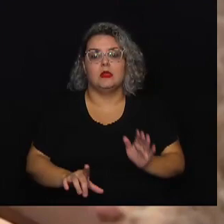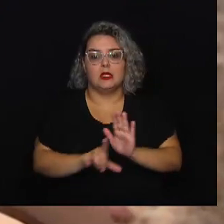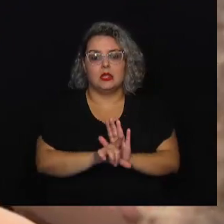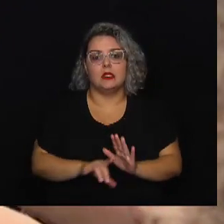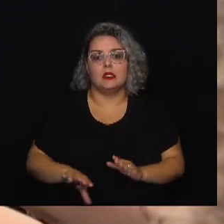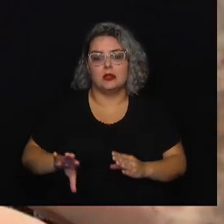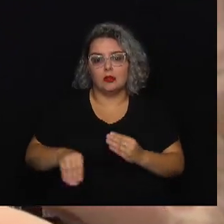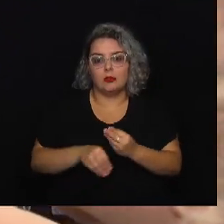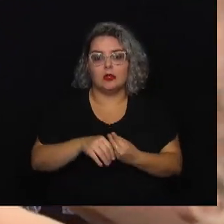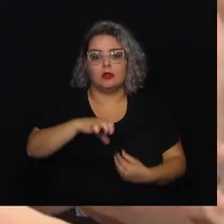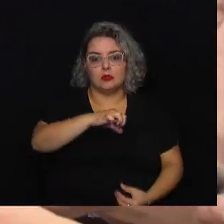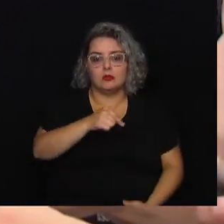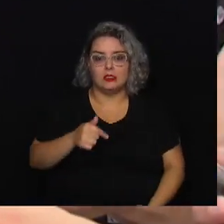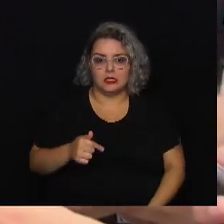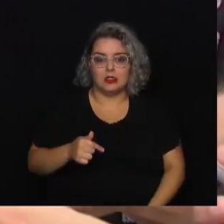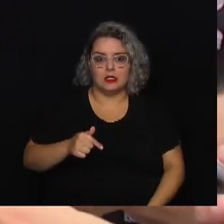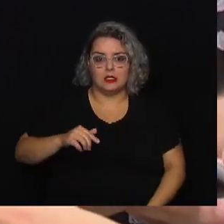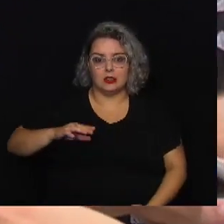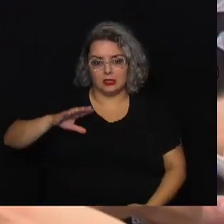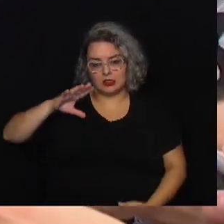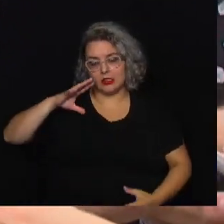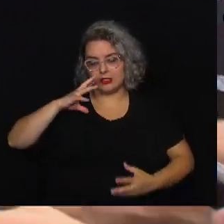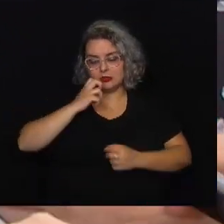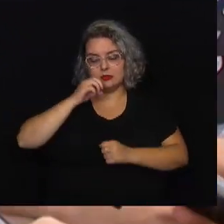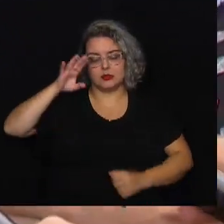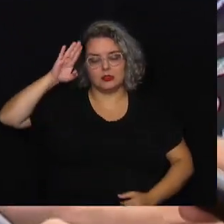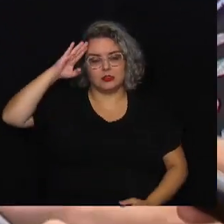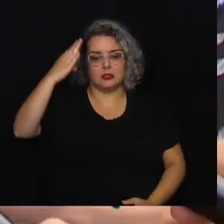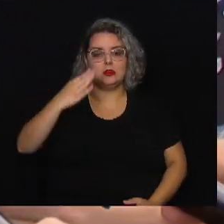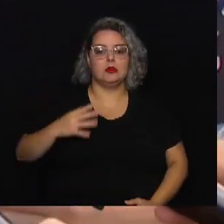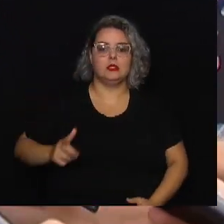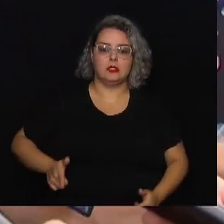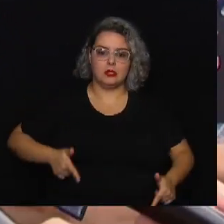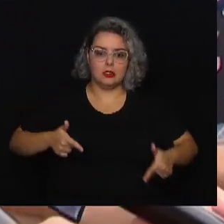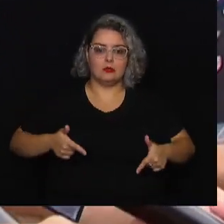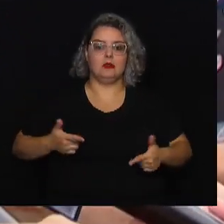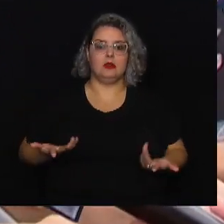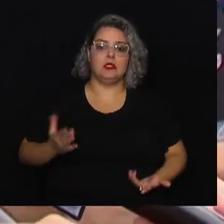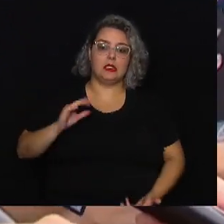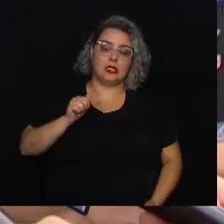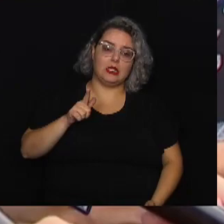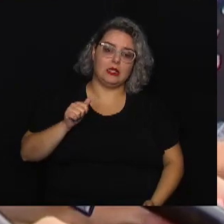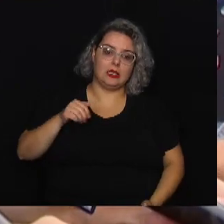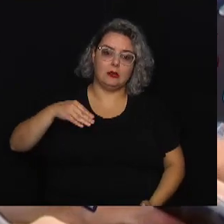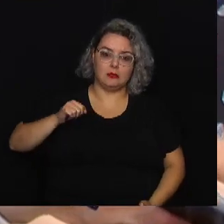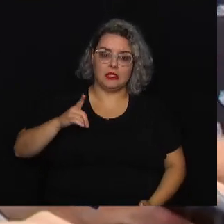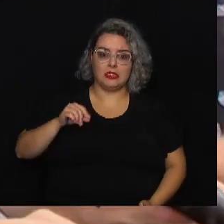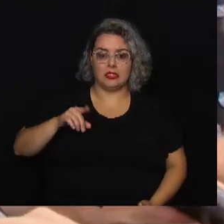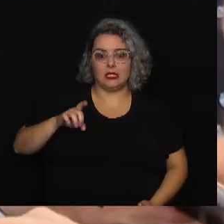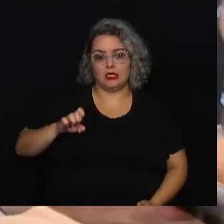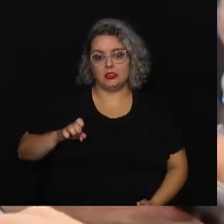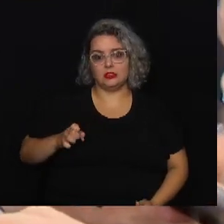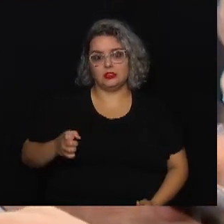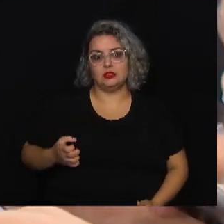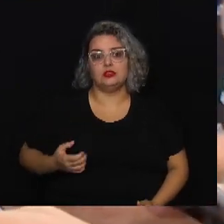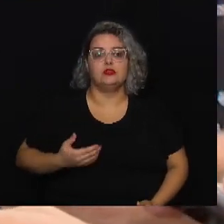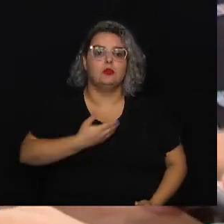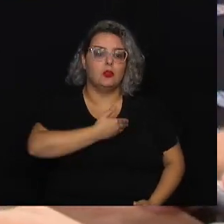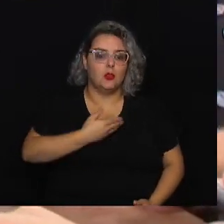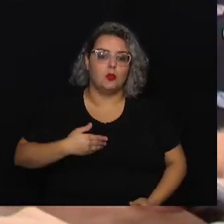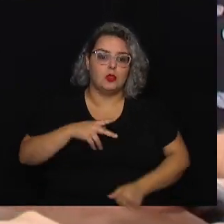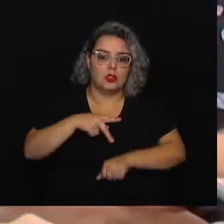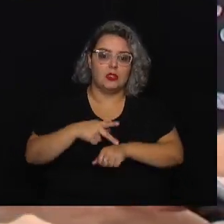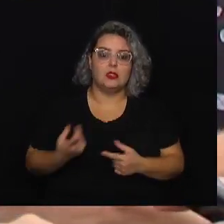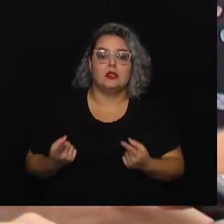atividade que as Forças Armadas costumeiramente fazem em diversas calamidades públicas ao longo do país. Nessa parceria, né, nós trouxemos aqui